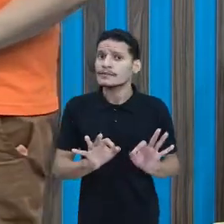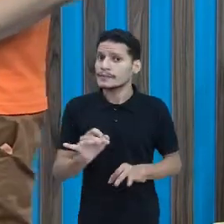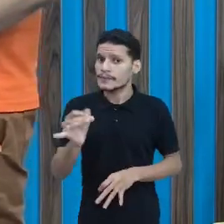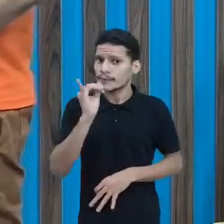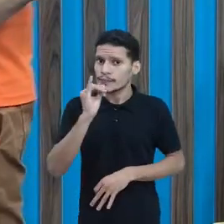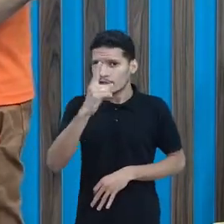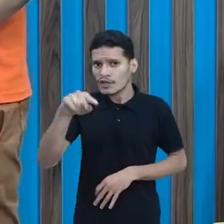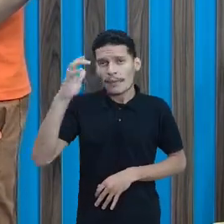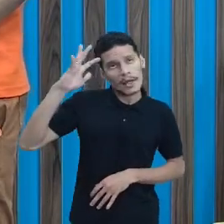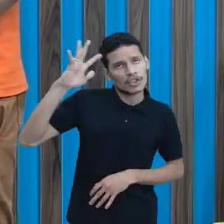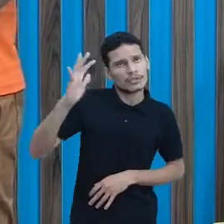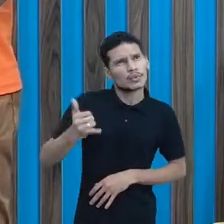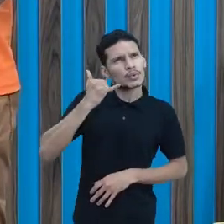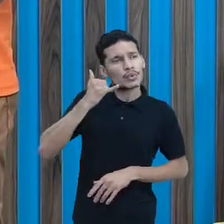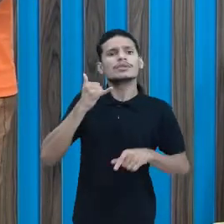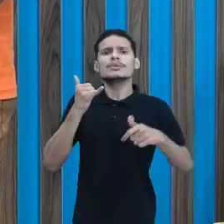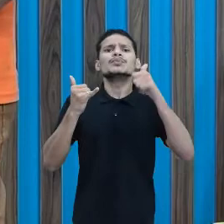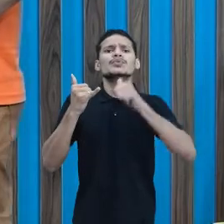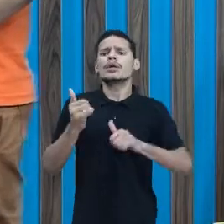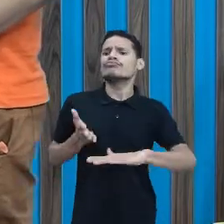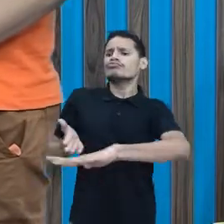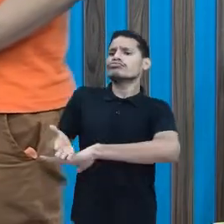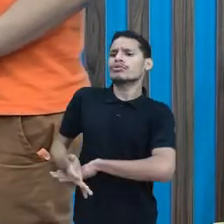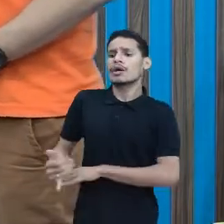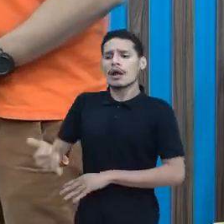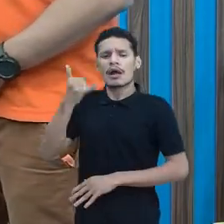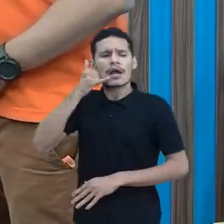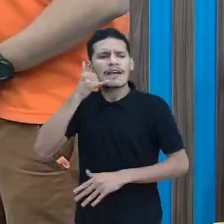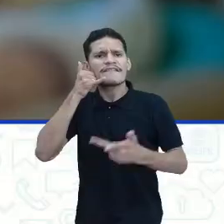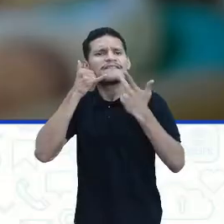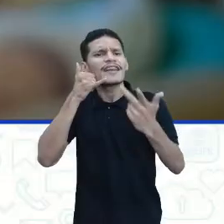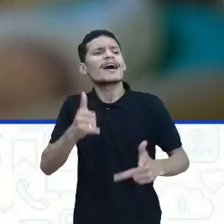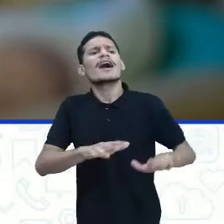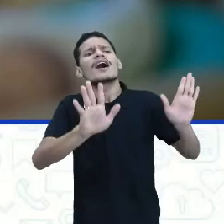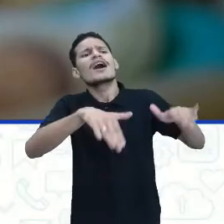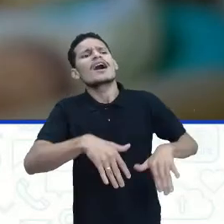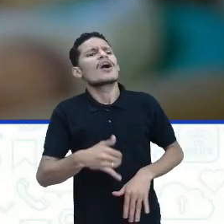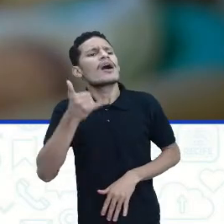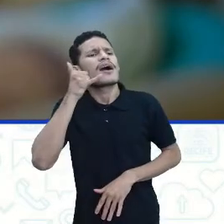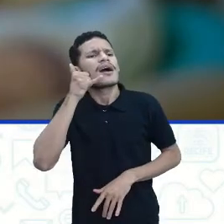aí ela foi atender. Então ela foi lá atender e disse, alô?